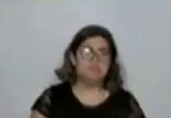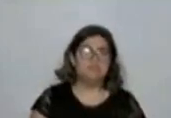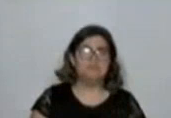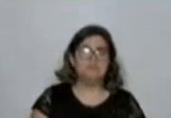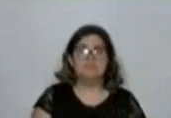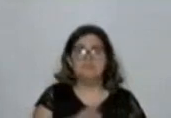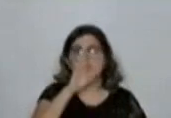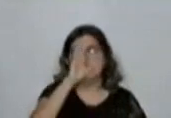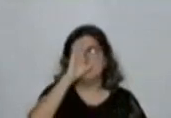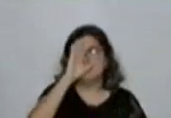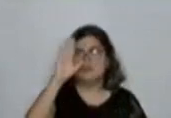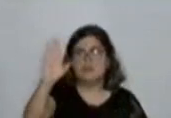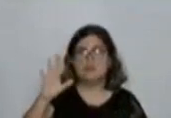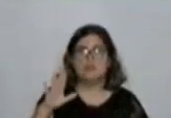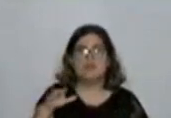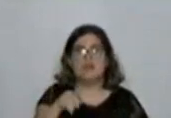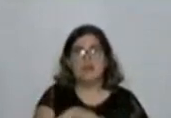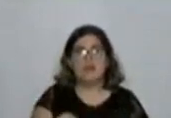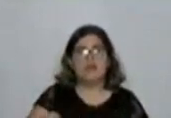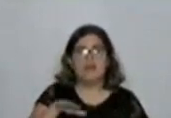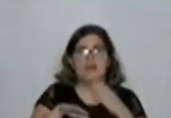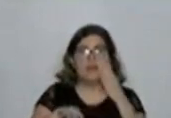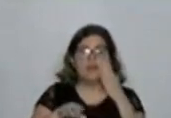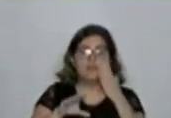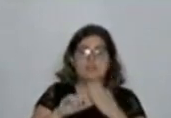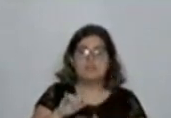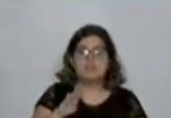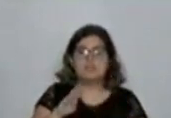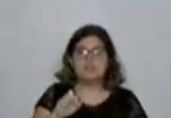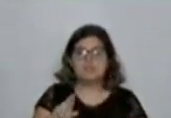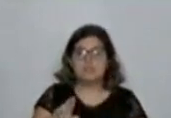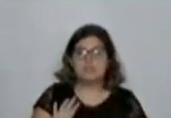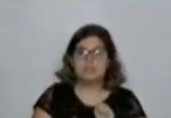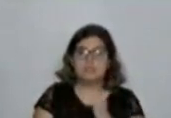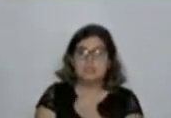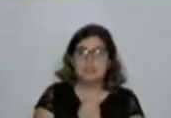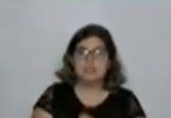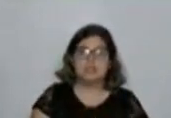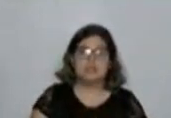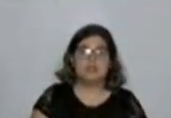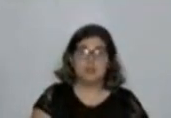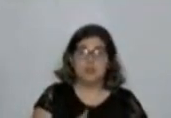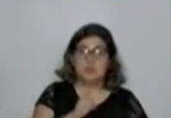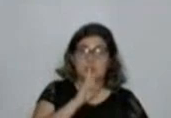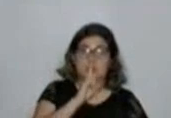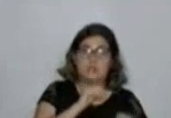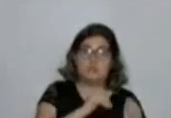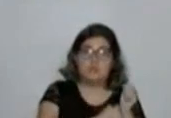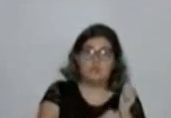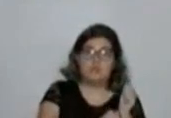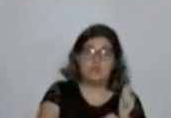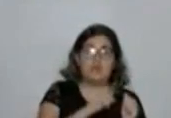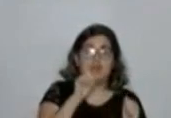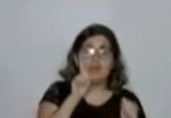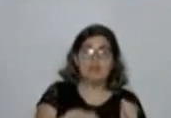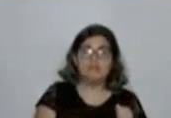sobretudo em matéria de cibersegurança, o sigilo é imprescindível por motivos